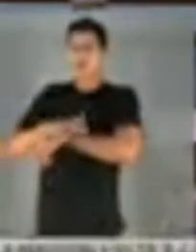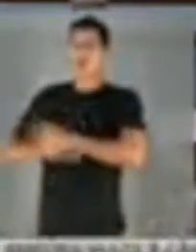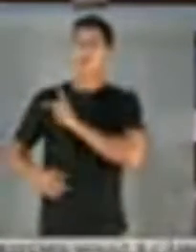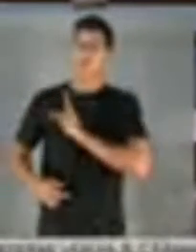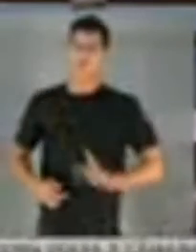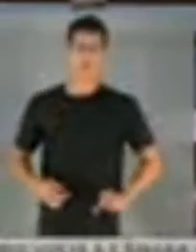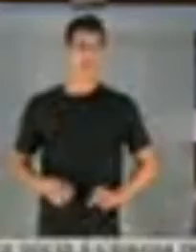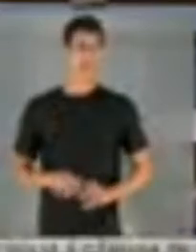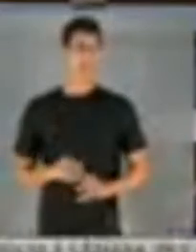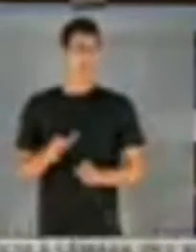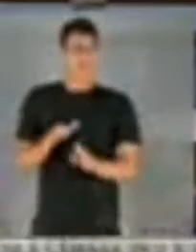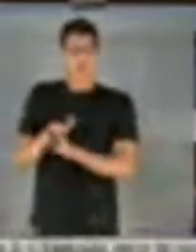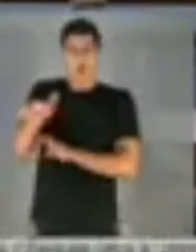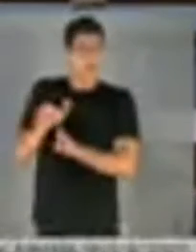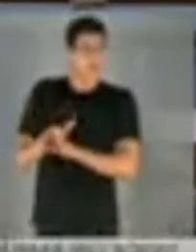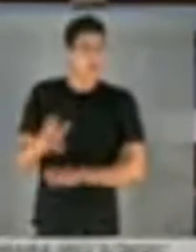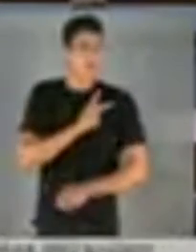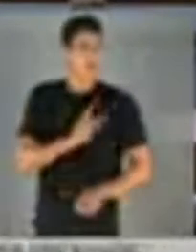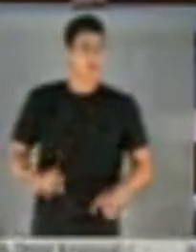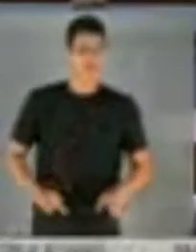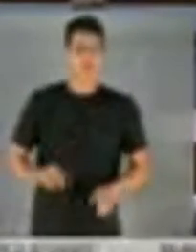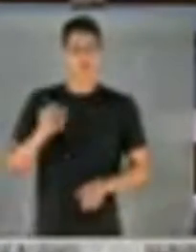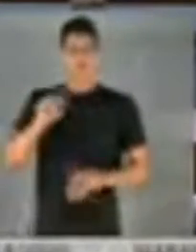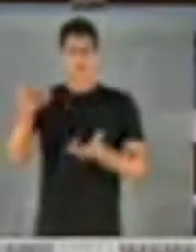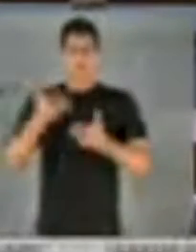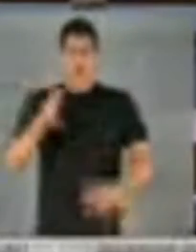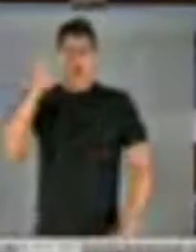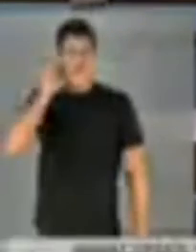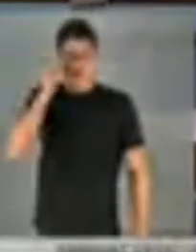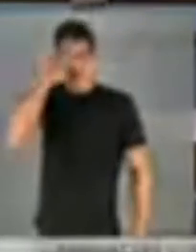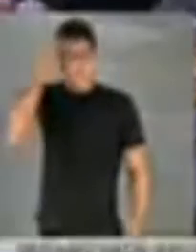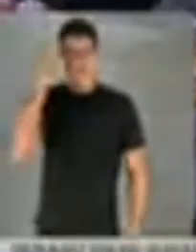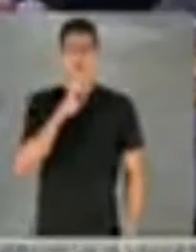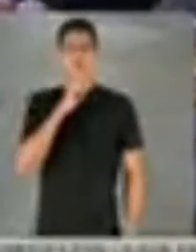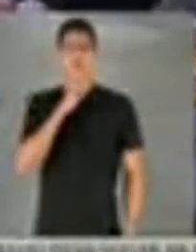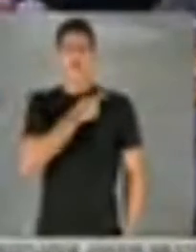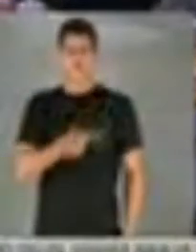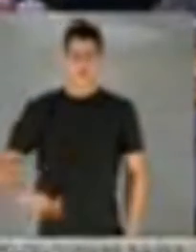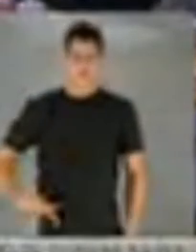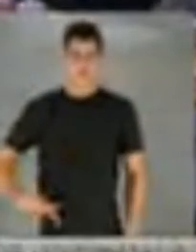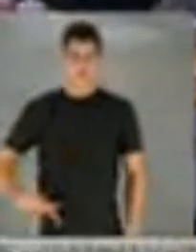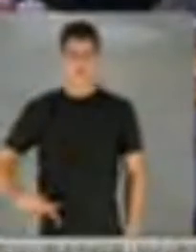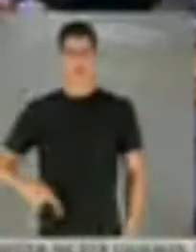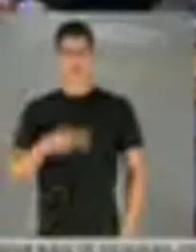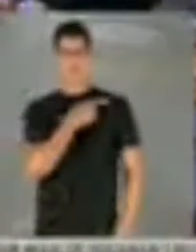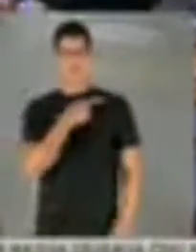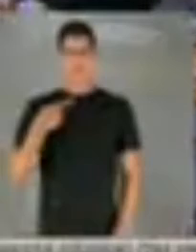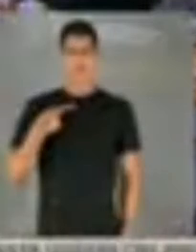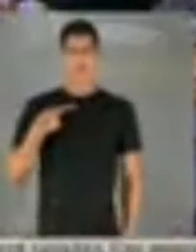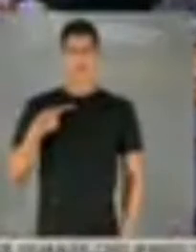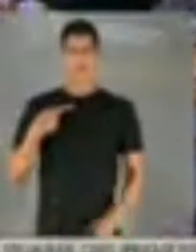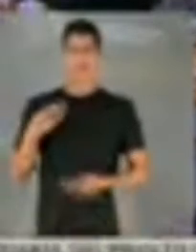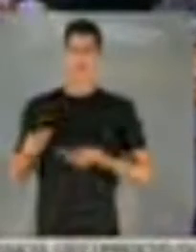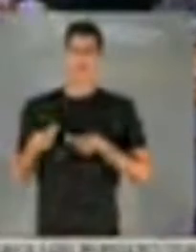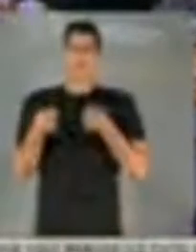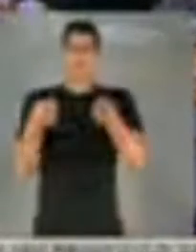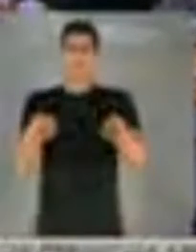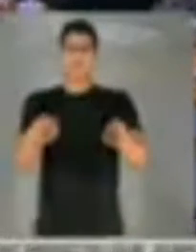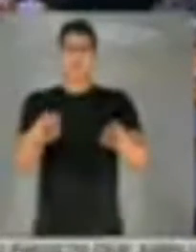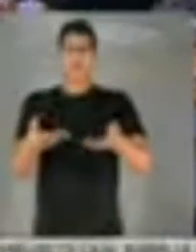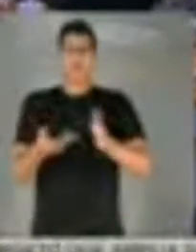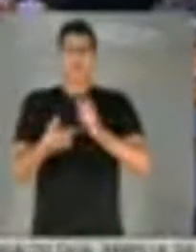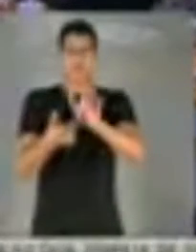presidente, dá conselhos ao presidente. Se querem ouvir alguém que influencia o presidente, o nome do pastor Silas Malafaia está